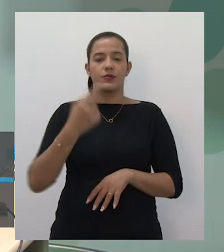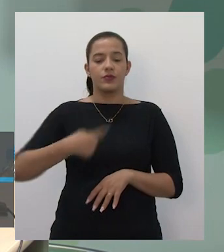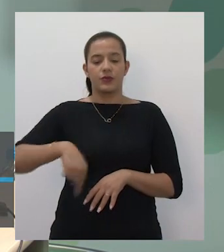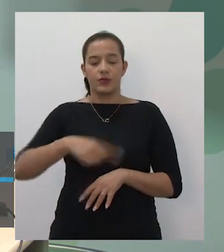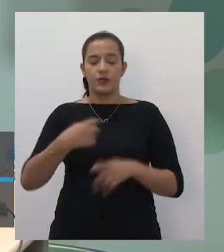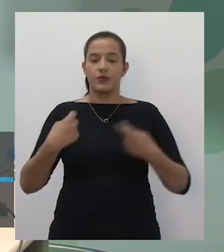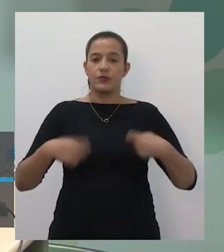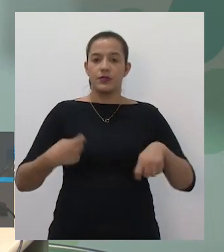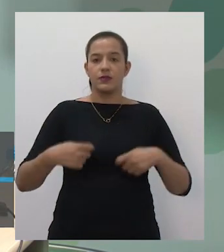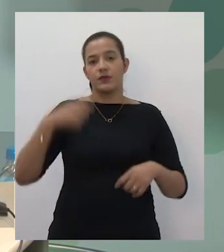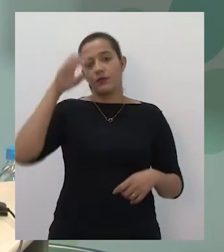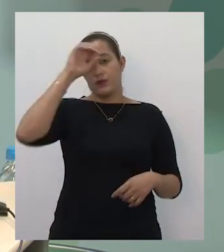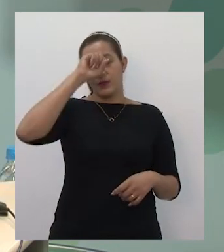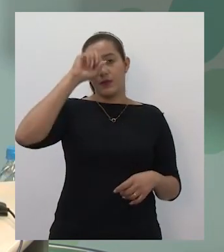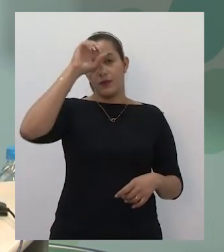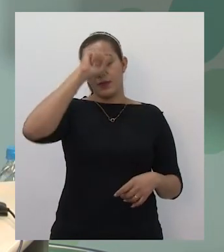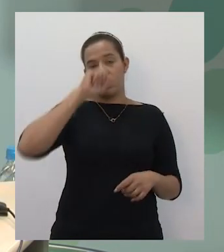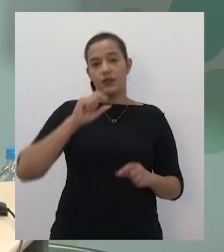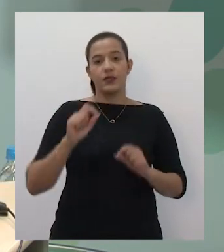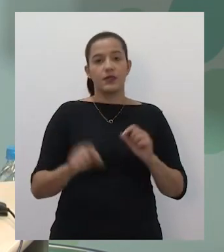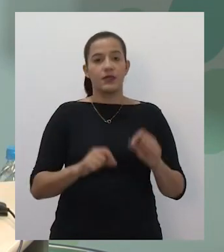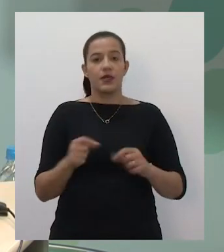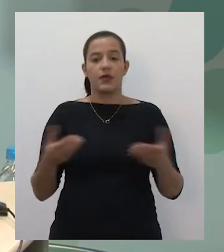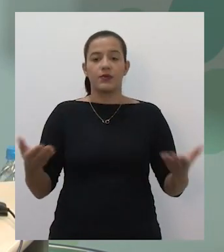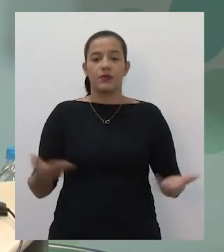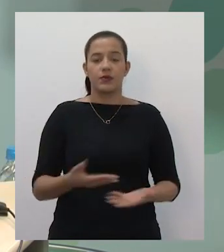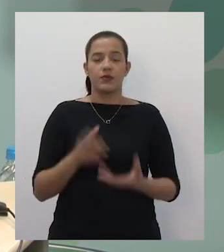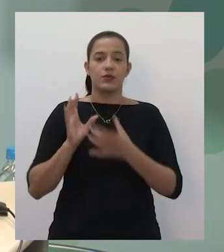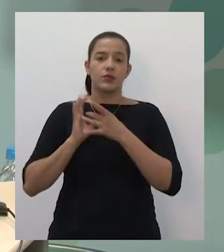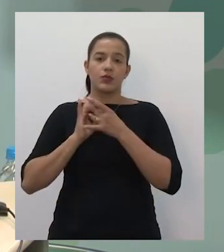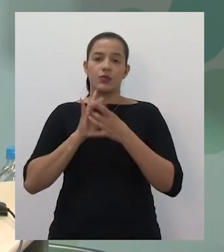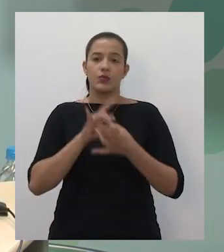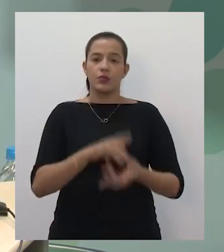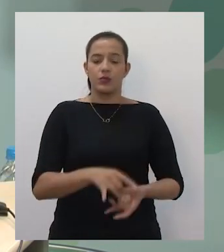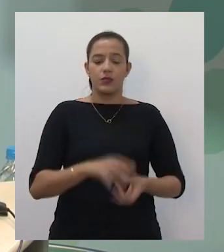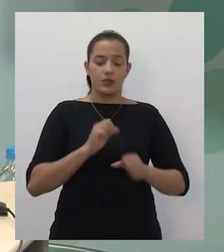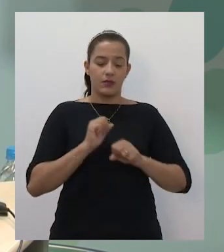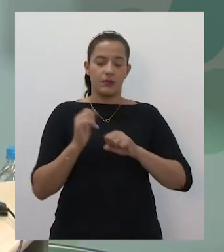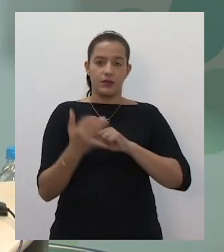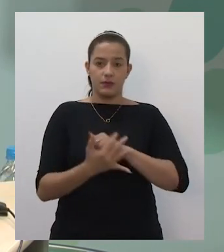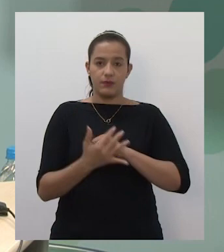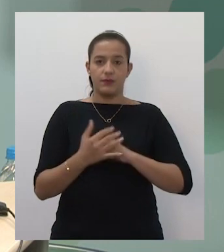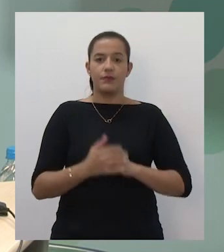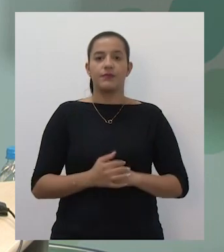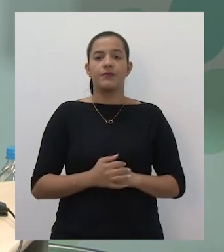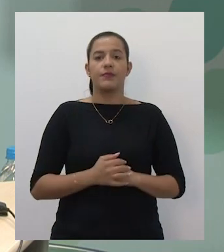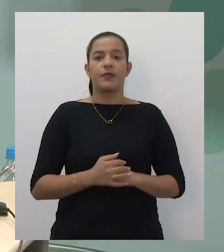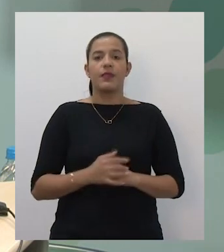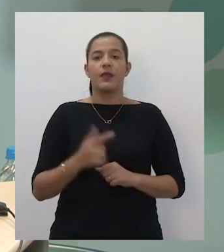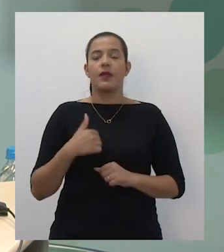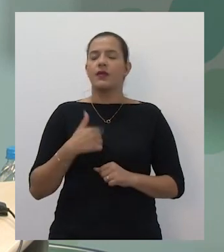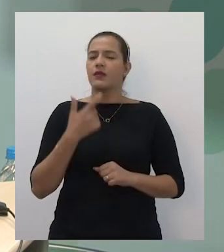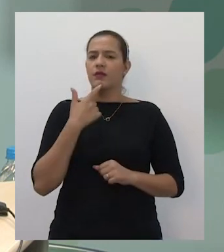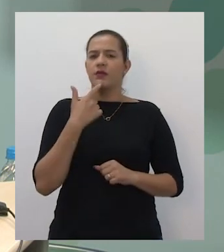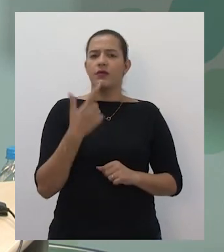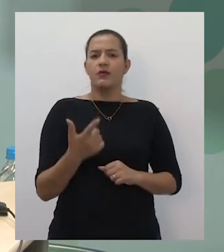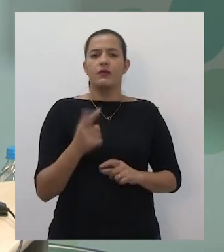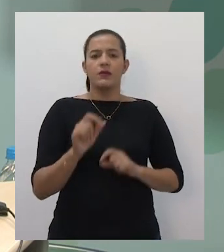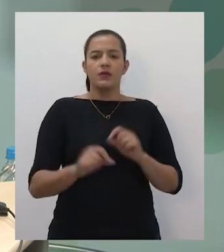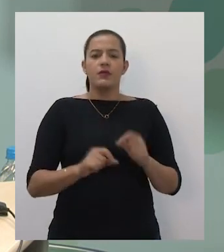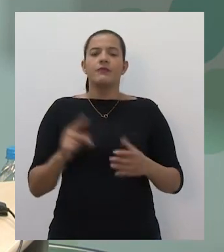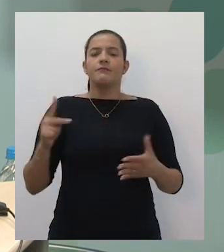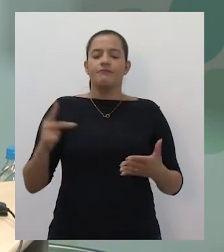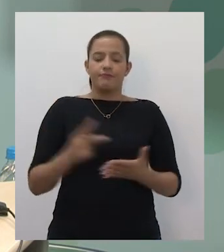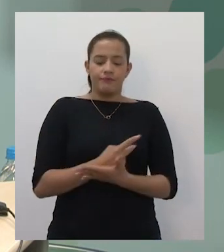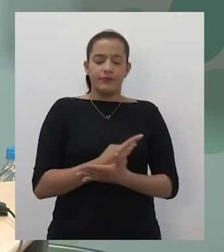aprender sobre ela, especialmente por conta desse contexto, né, de pandemia. E aí ele coloca alguma coisa com essa questão do erro mesmo que